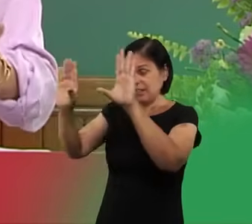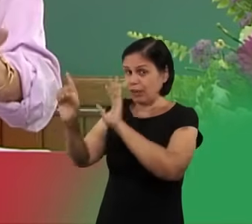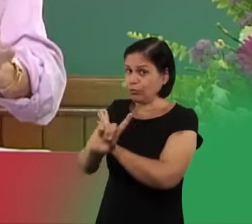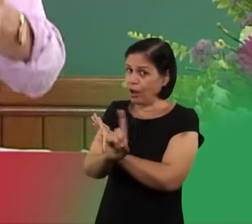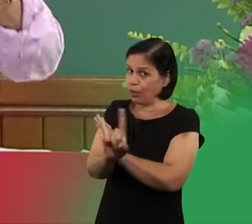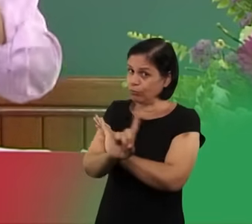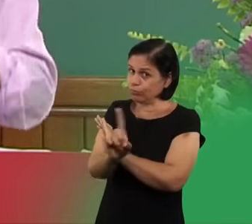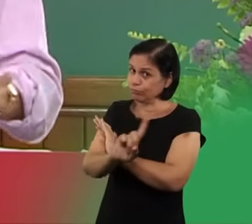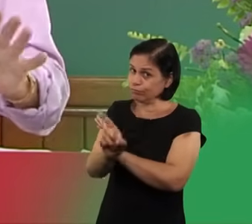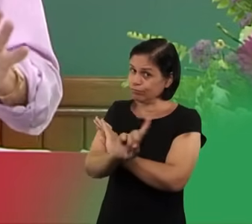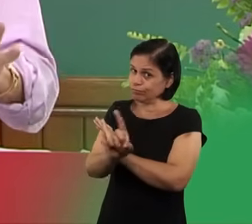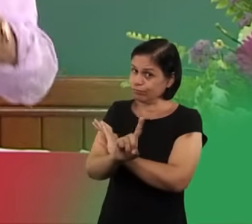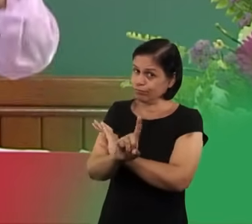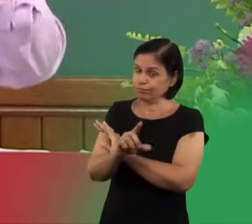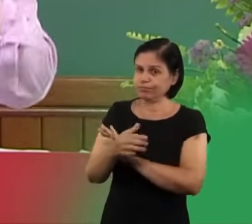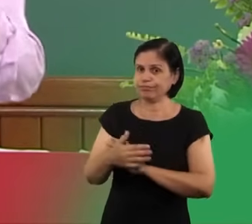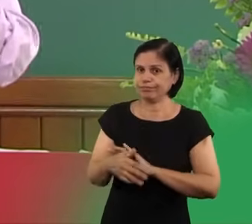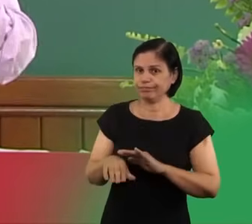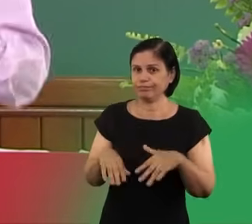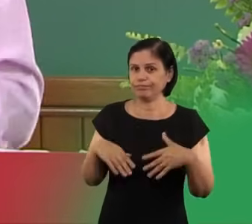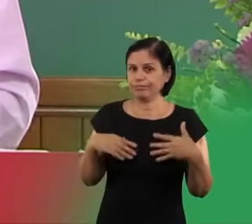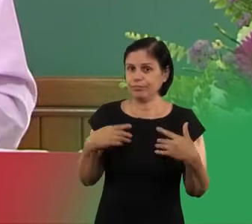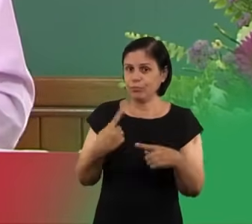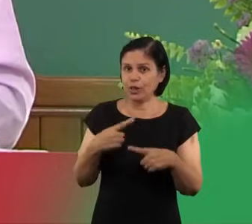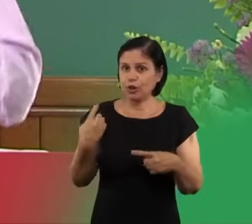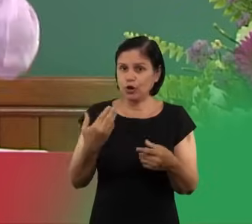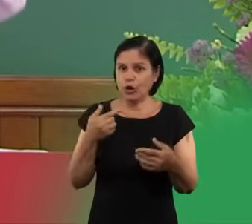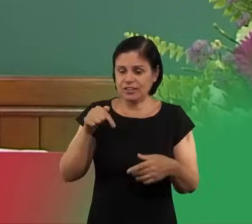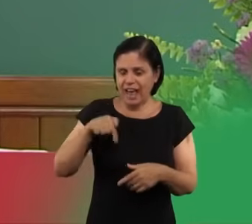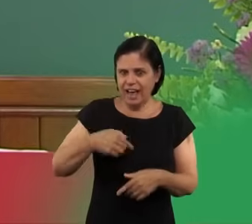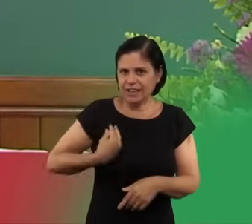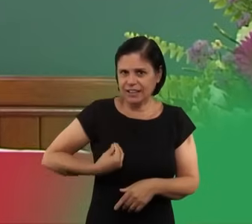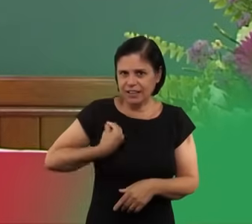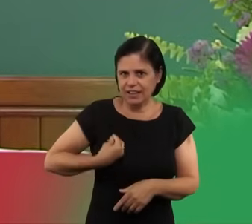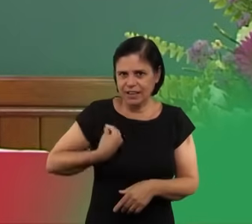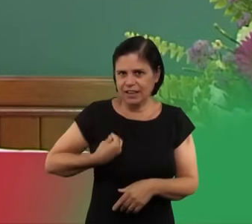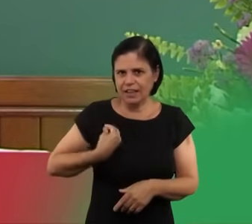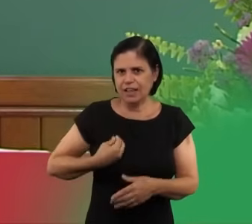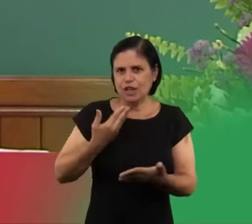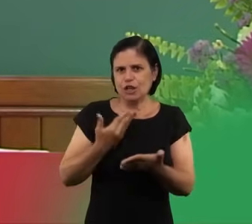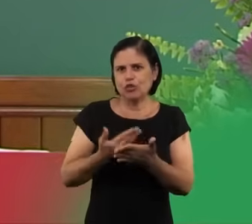coisa boa, tudo que é bom para nós. Então, tudo que é bom para nós é a Nova